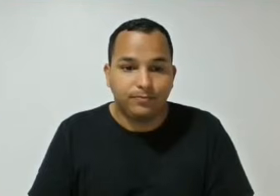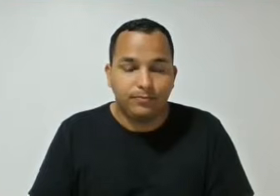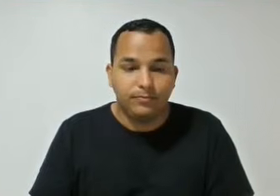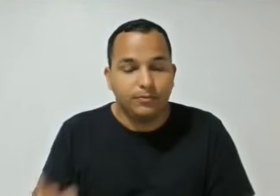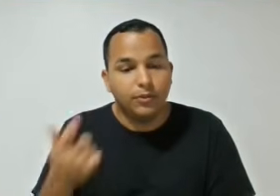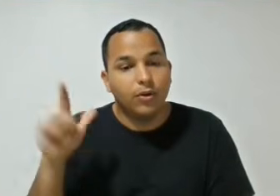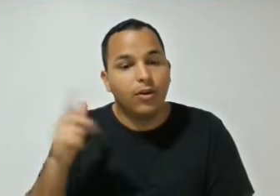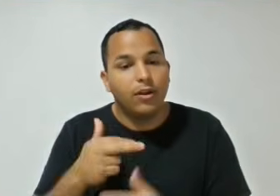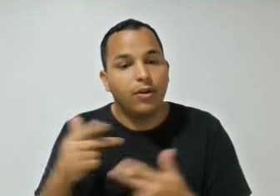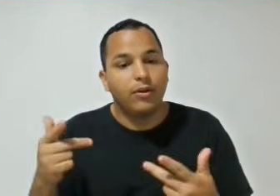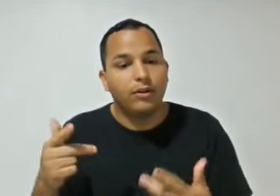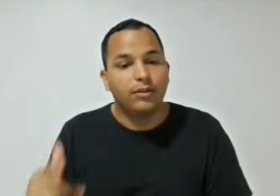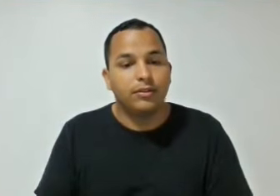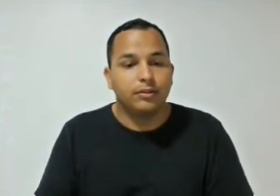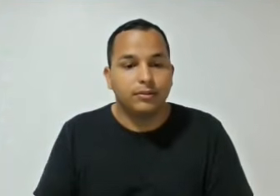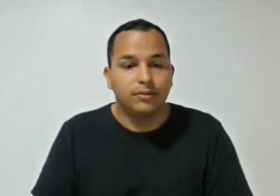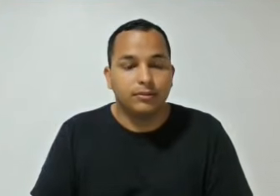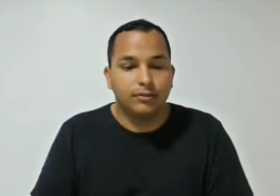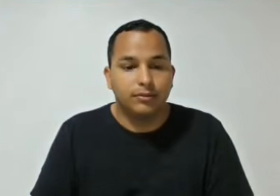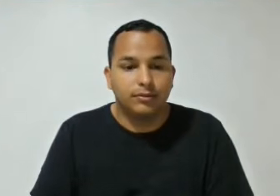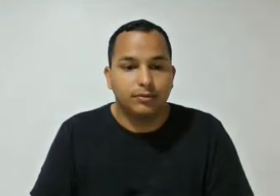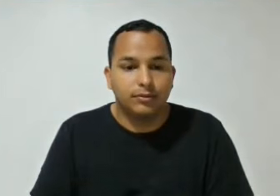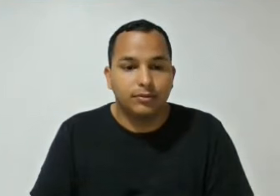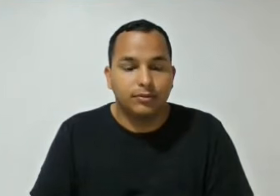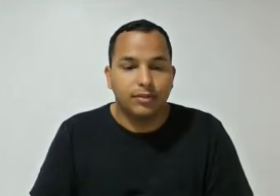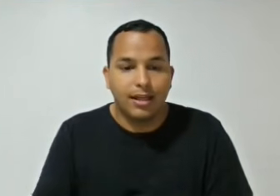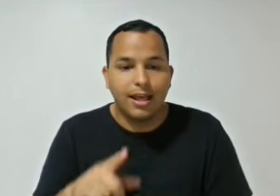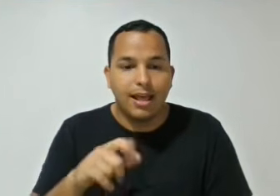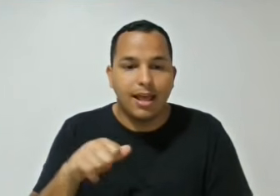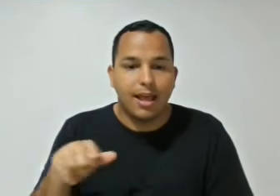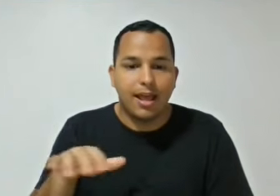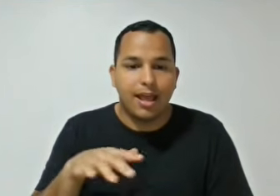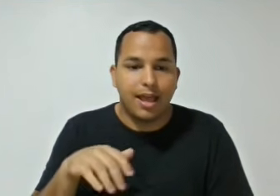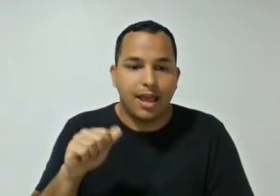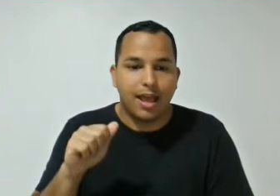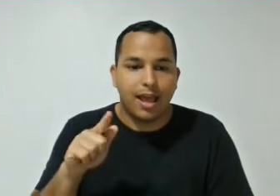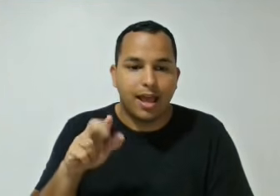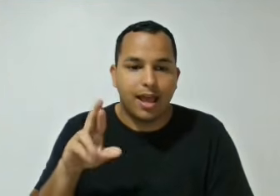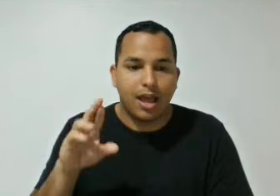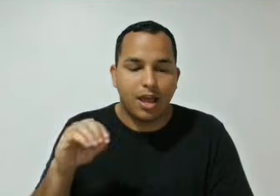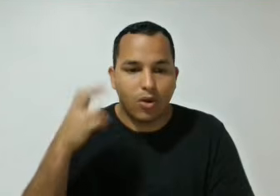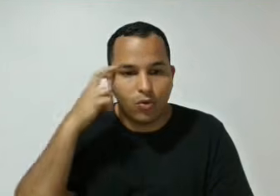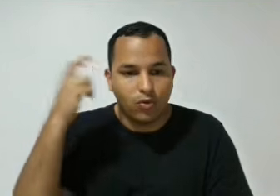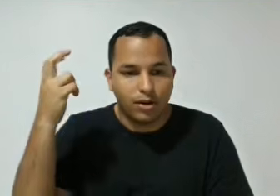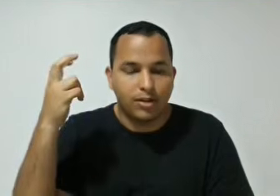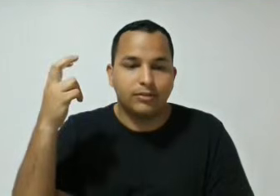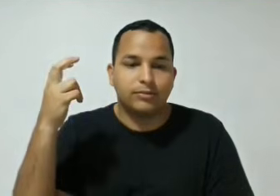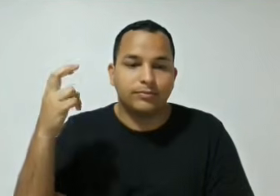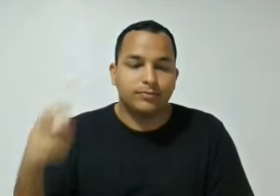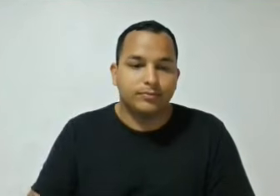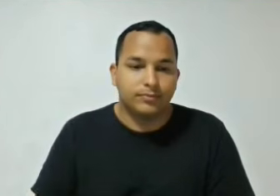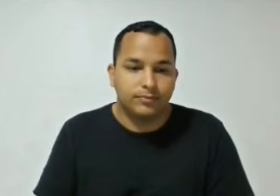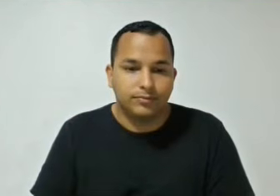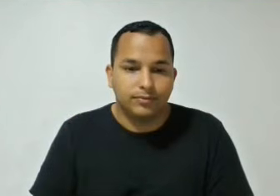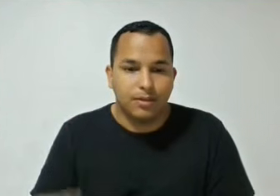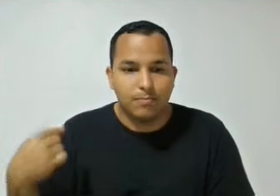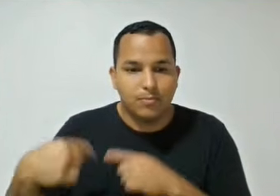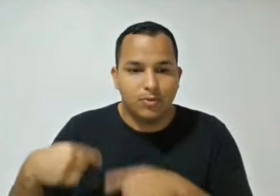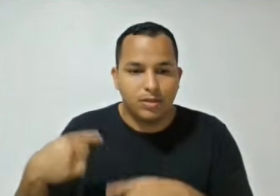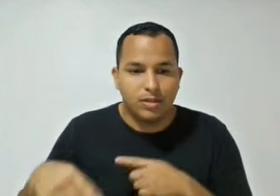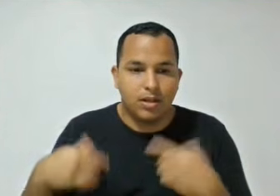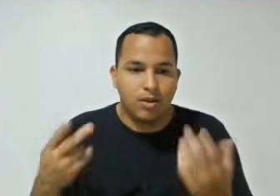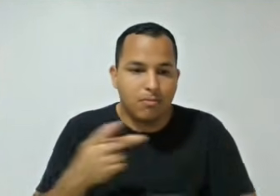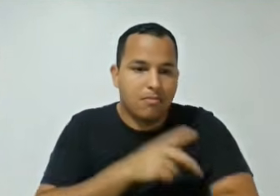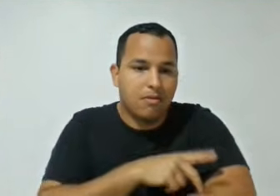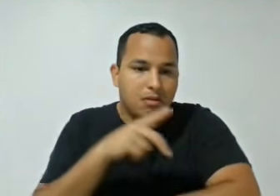de centralização da parte da gerência na área cultural, dentro da fundação, se ela fizesse uma diretriz da política, ou da pedagogia,